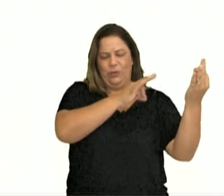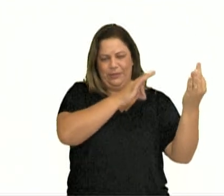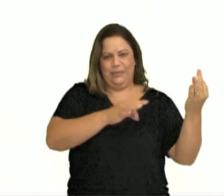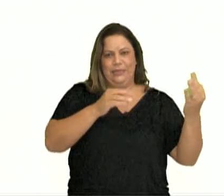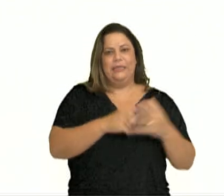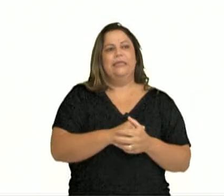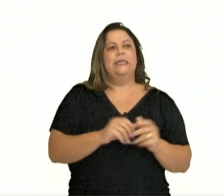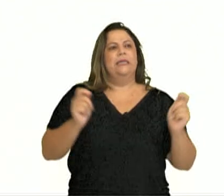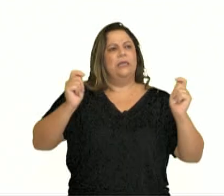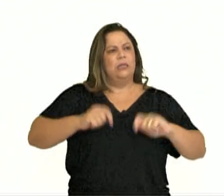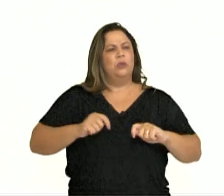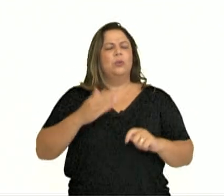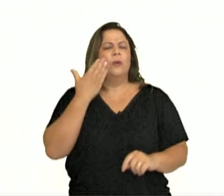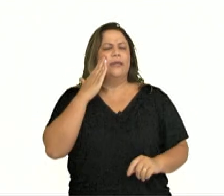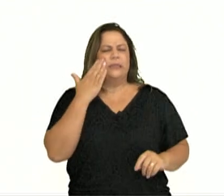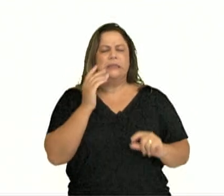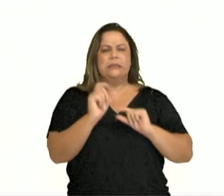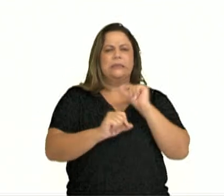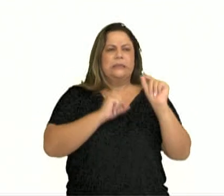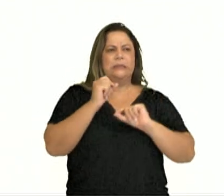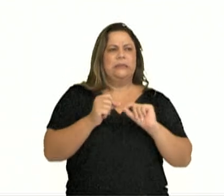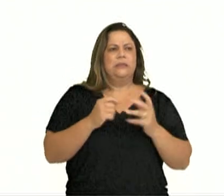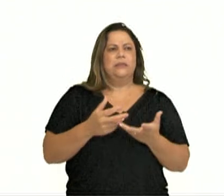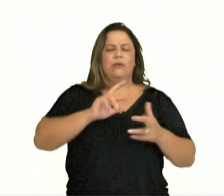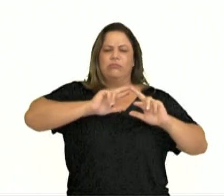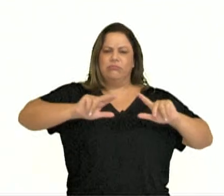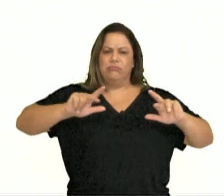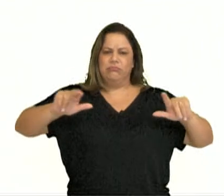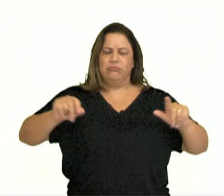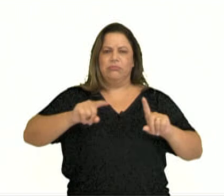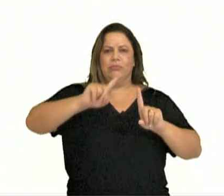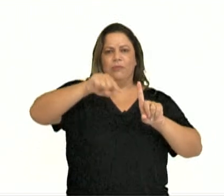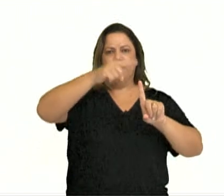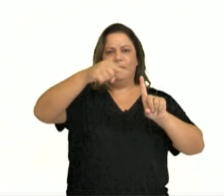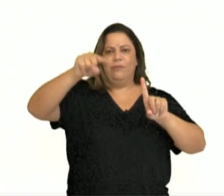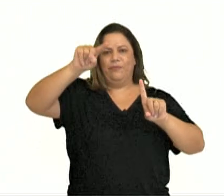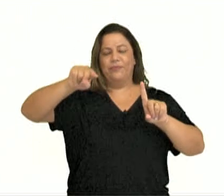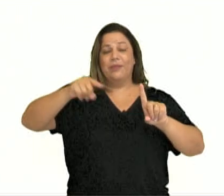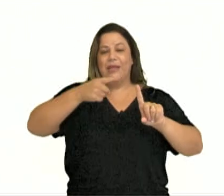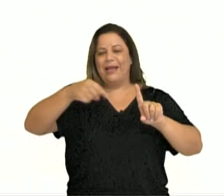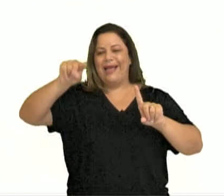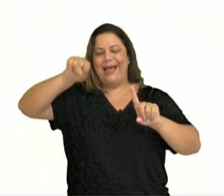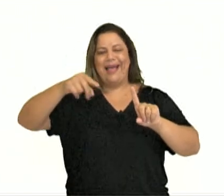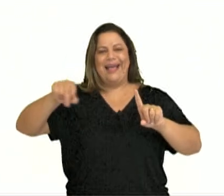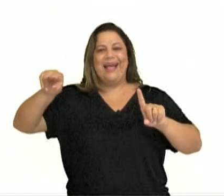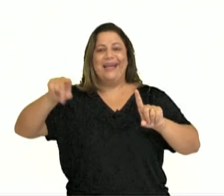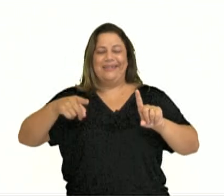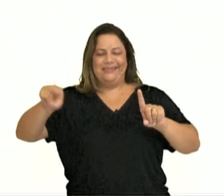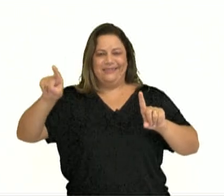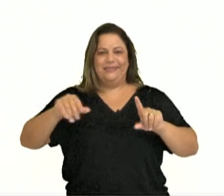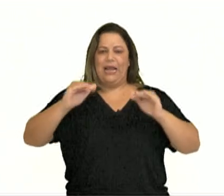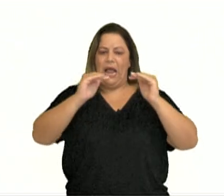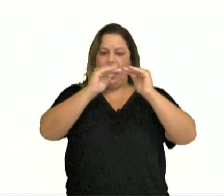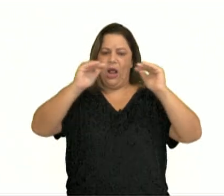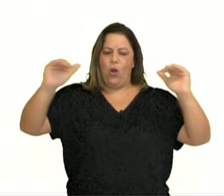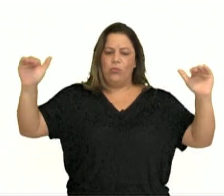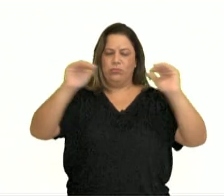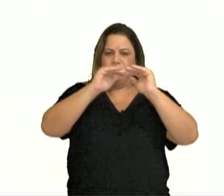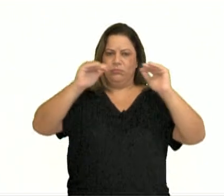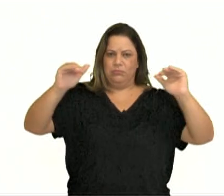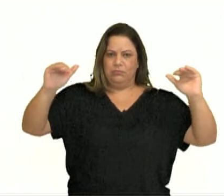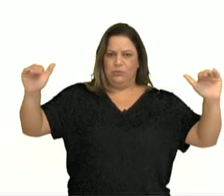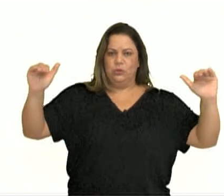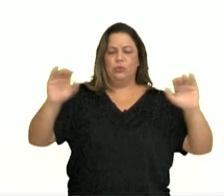absoluto, compreendendo uma nota de 440 vibrações por segundo, altura padrão aprovada numa conferência internacional